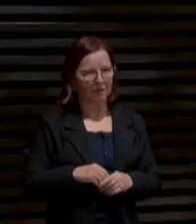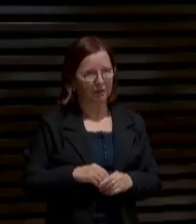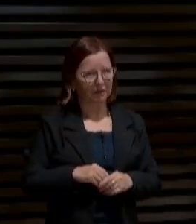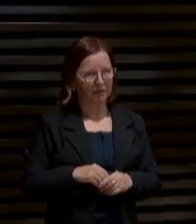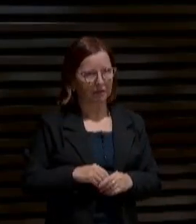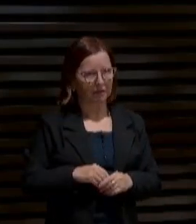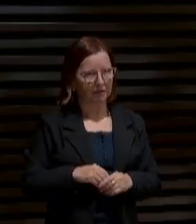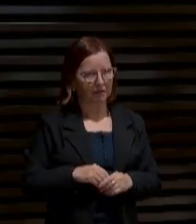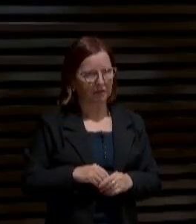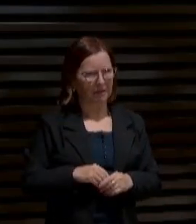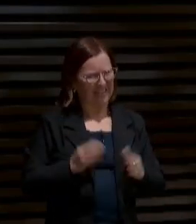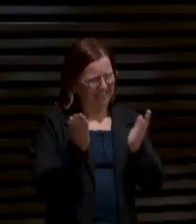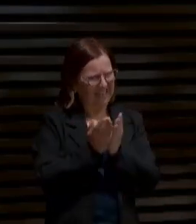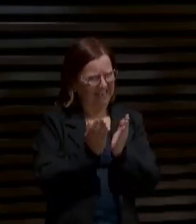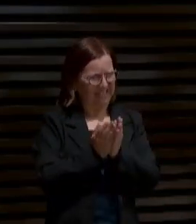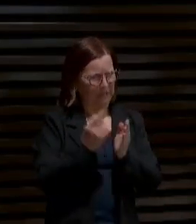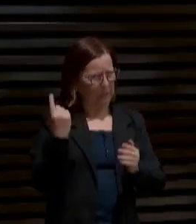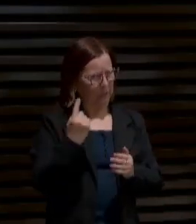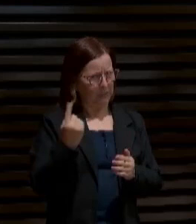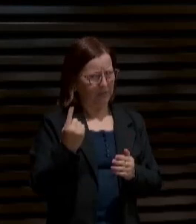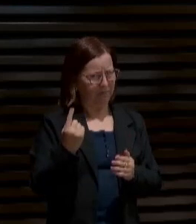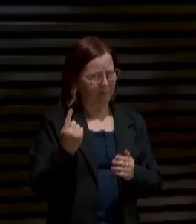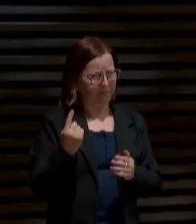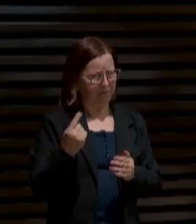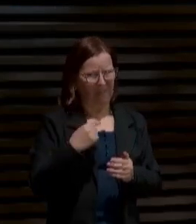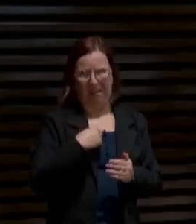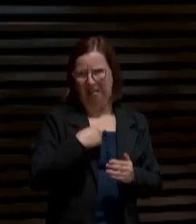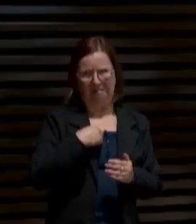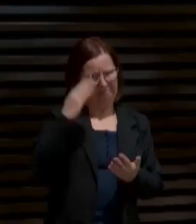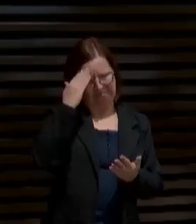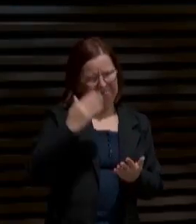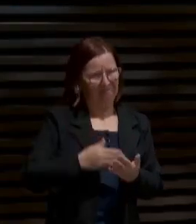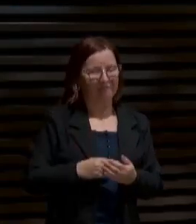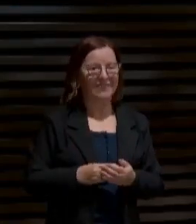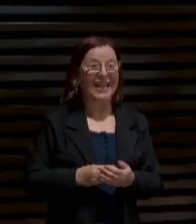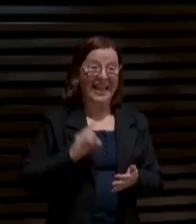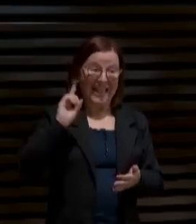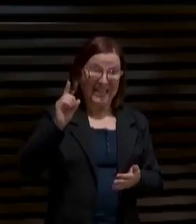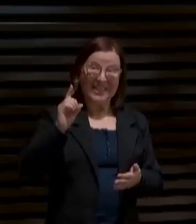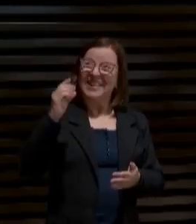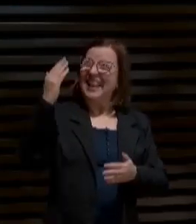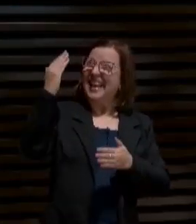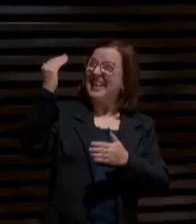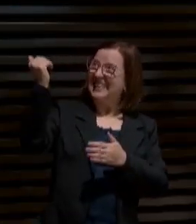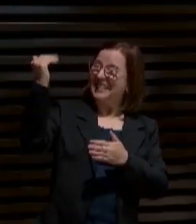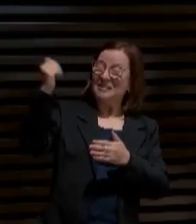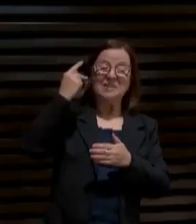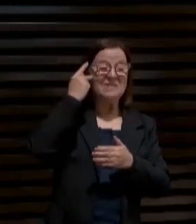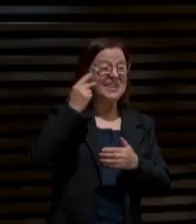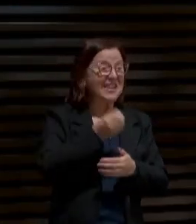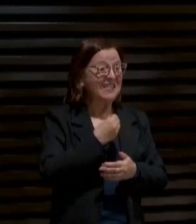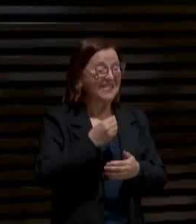possível isso eu não acredito Deus nos chamou Para vivermos em comunhão com